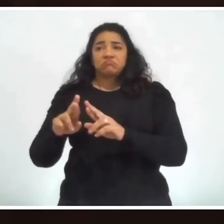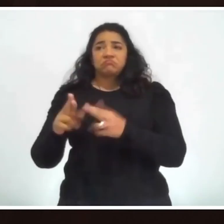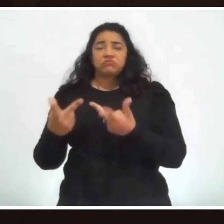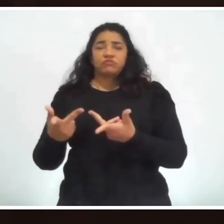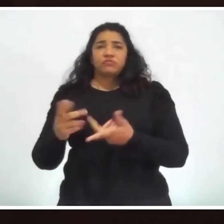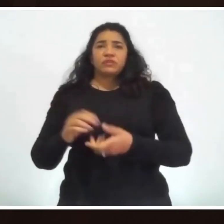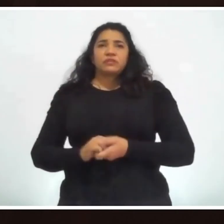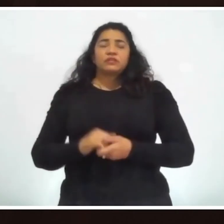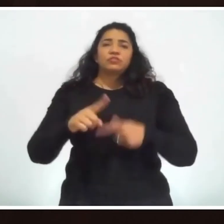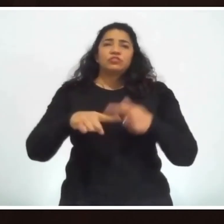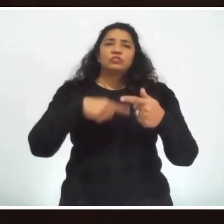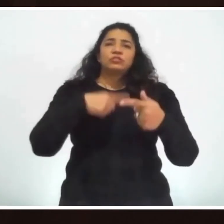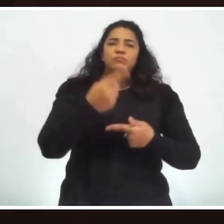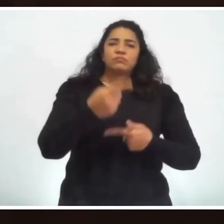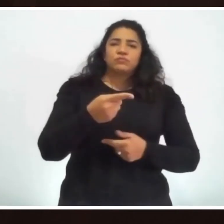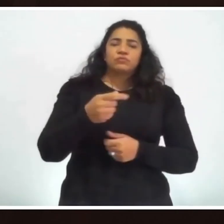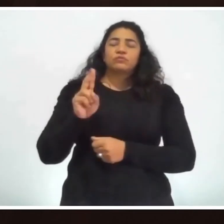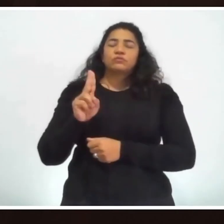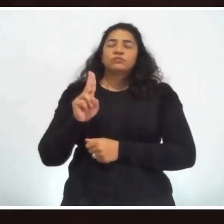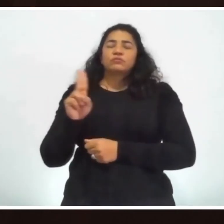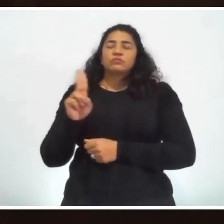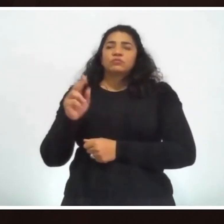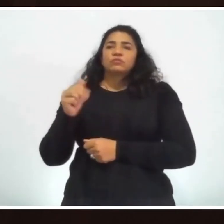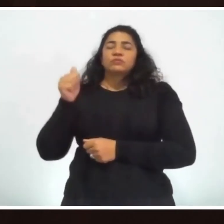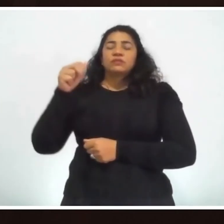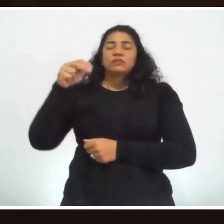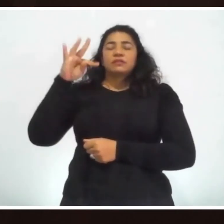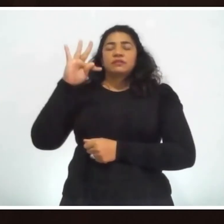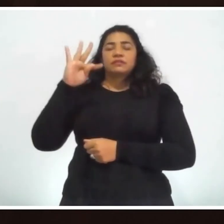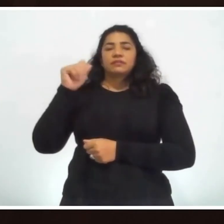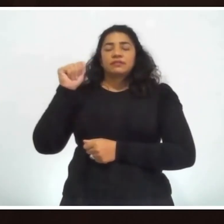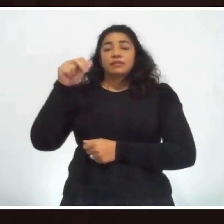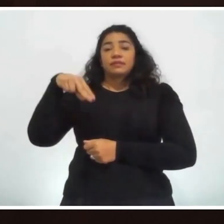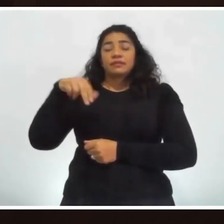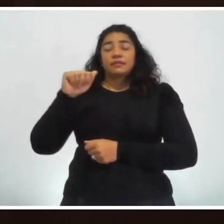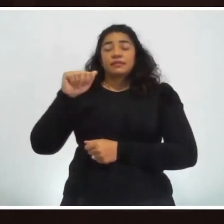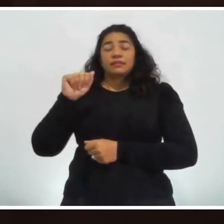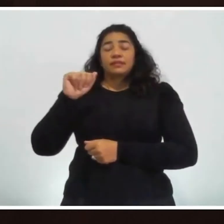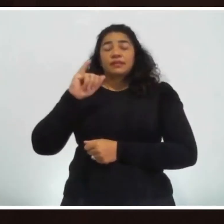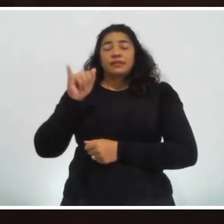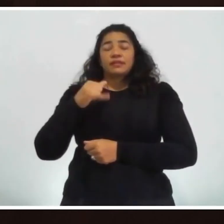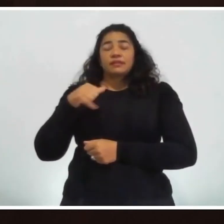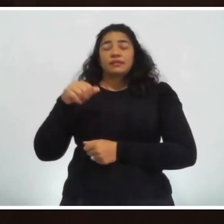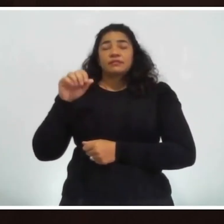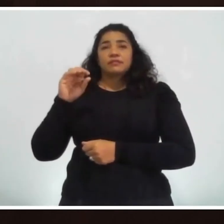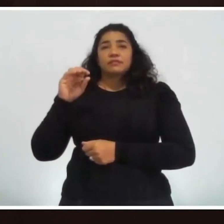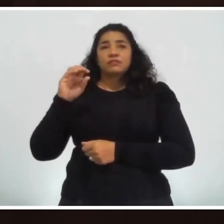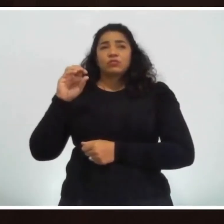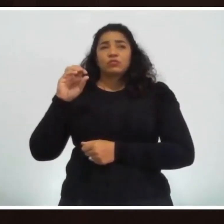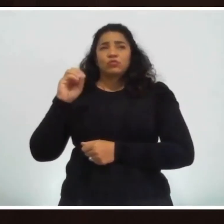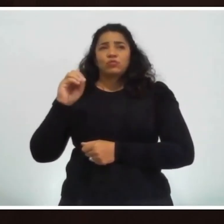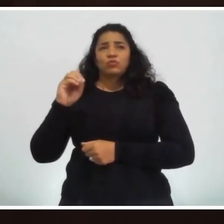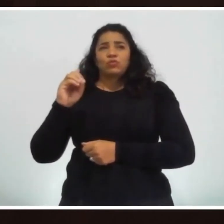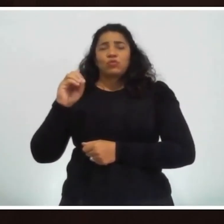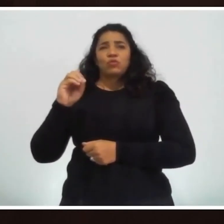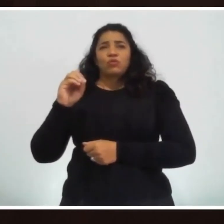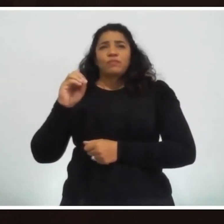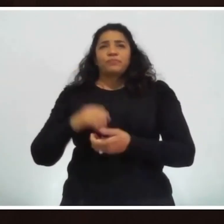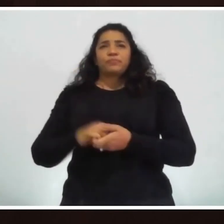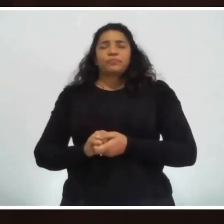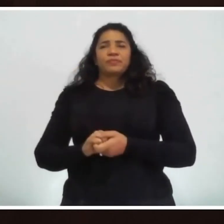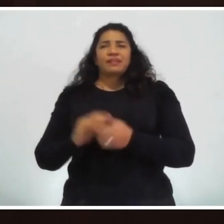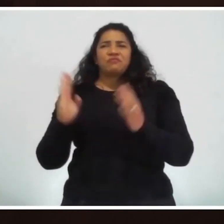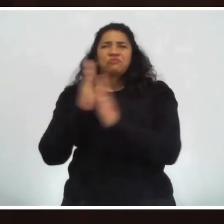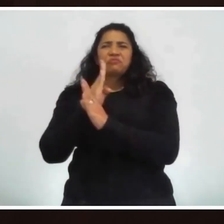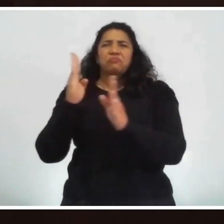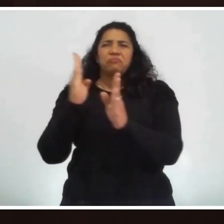vez atacado pelos arianos, coitado dele, né? Porém, pela pressão popular, Valente o permitiu continuar o seu trabalho